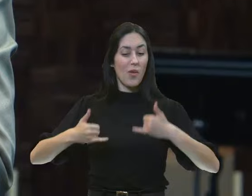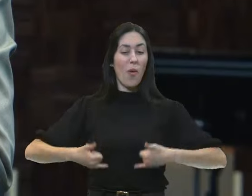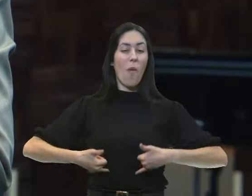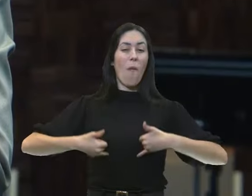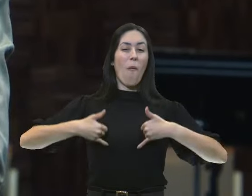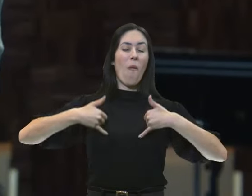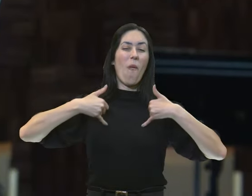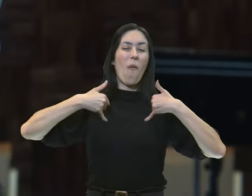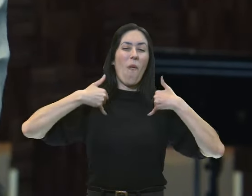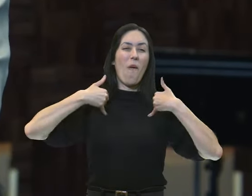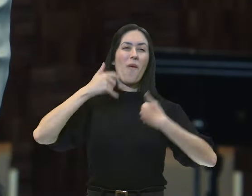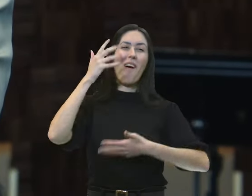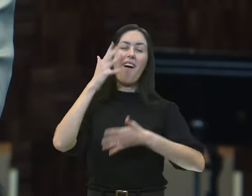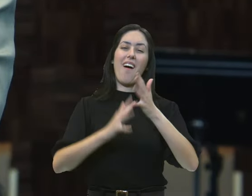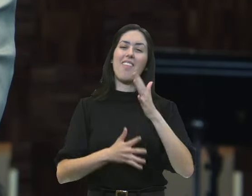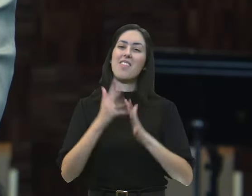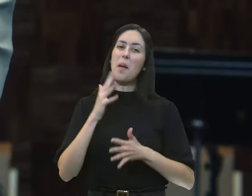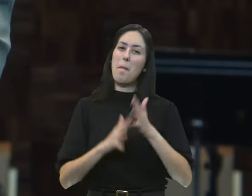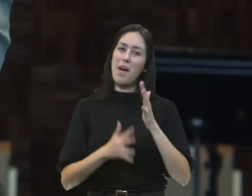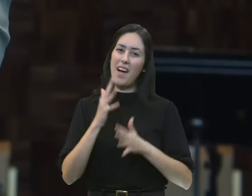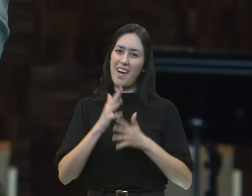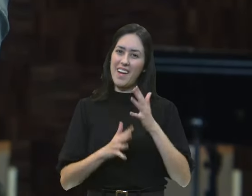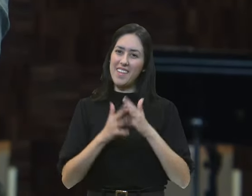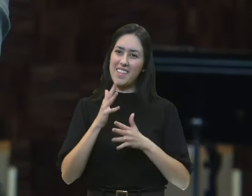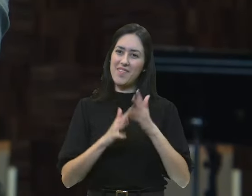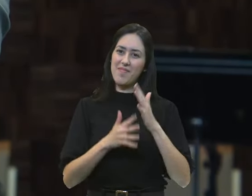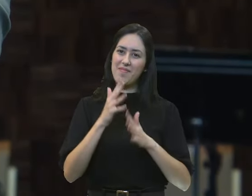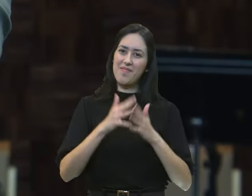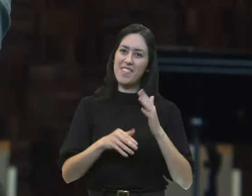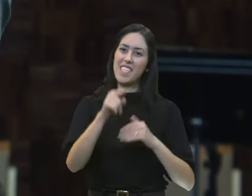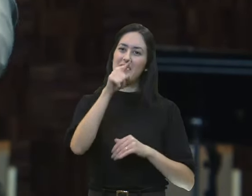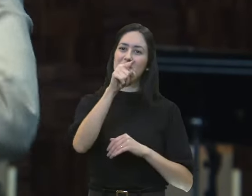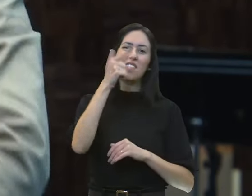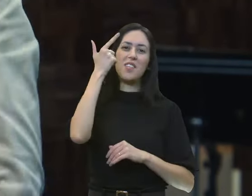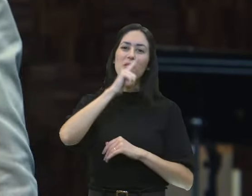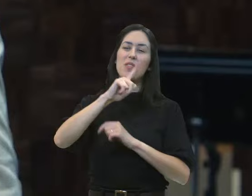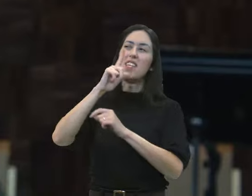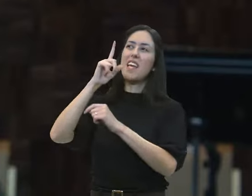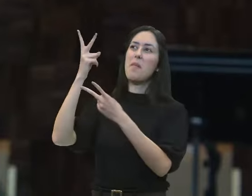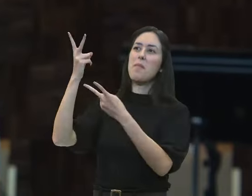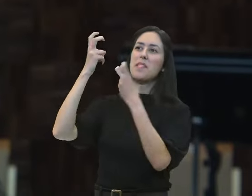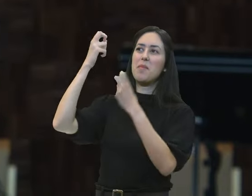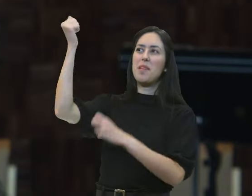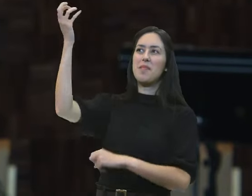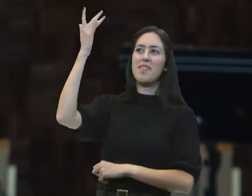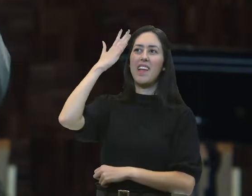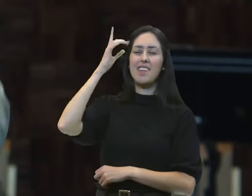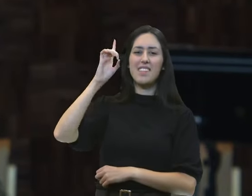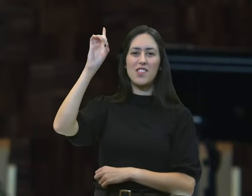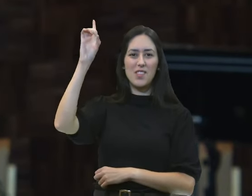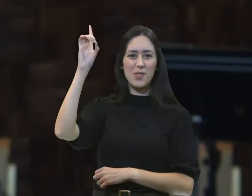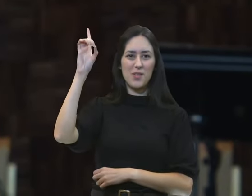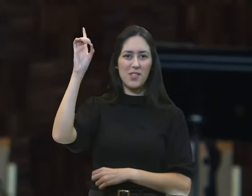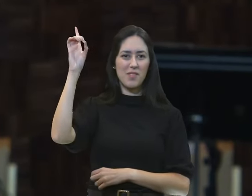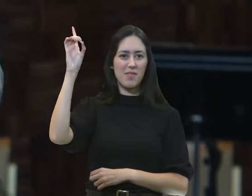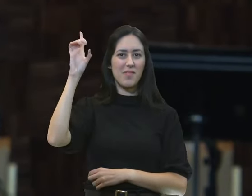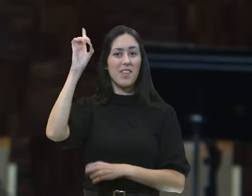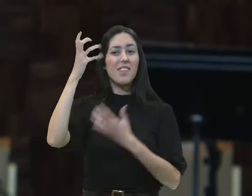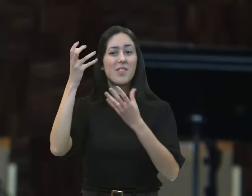gente nos impede de encontrar o favor de Deus, aquilo que Ele quer fazer